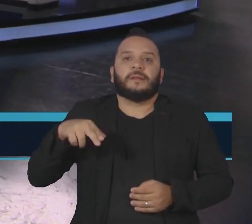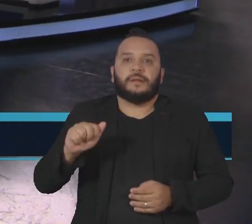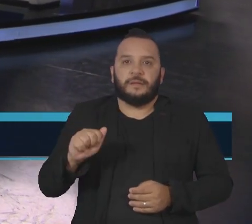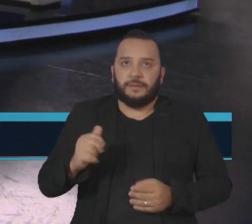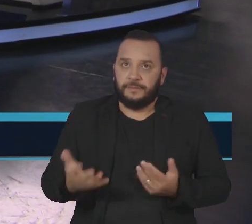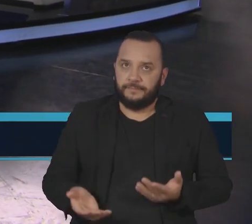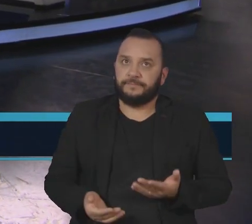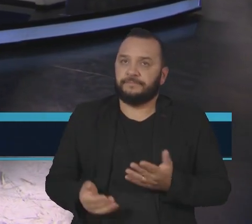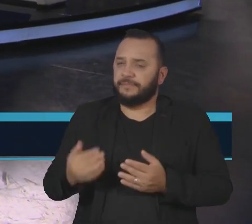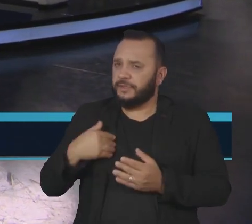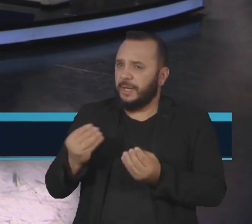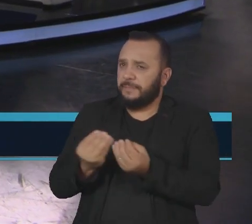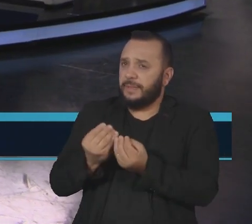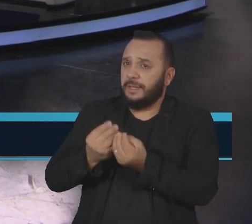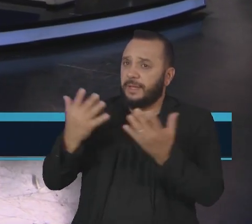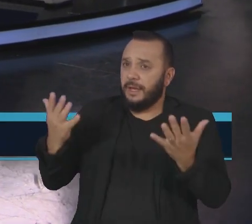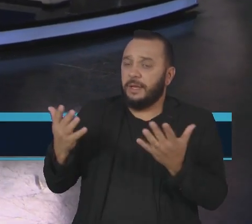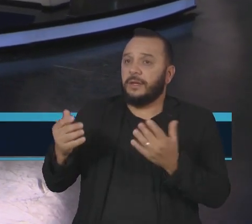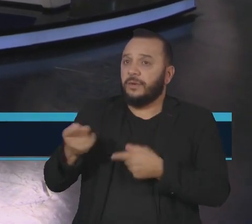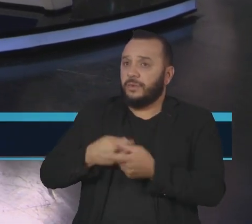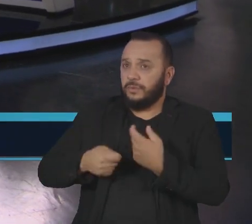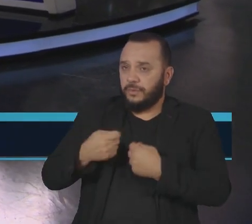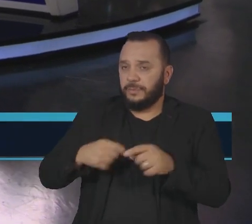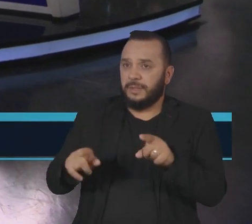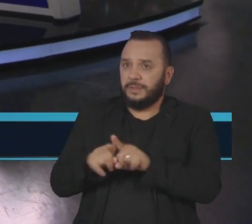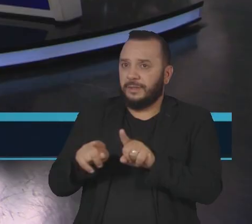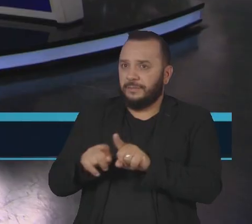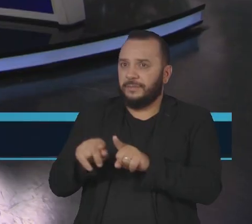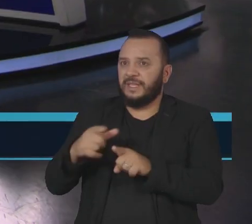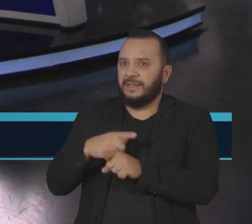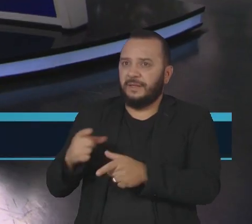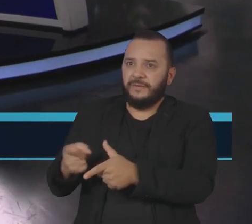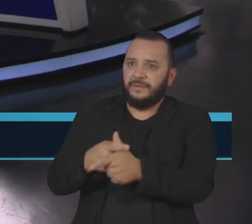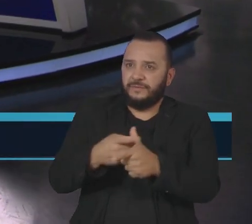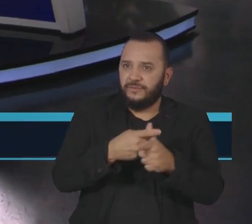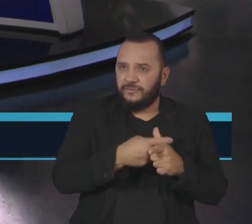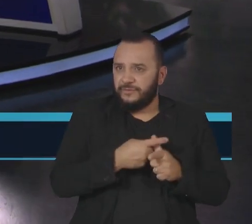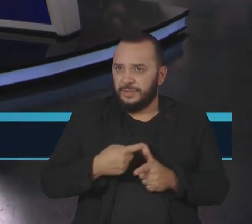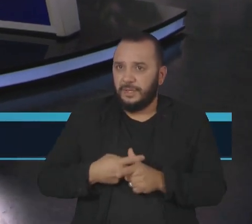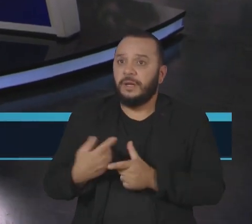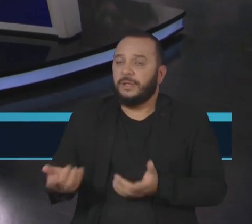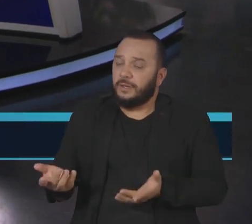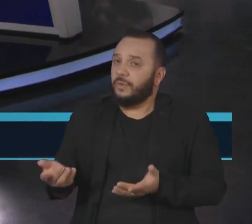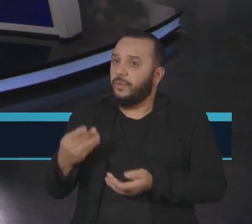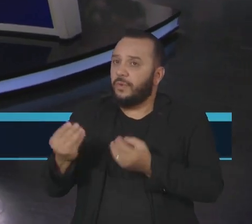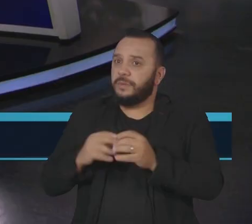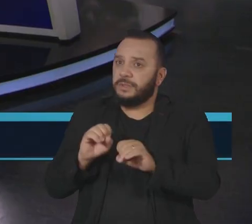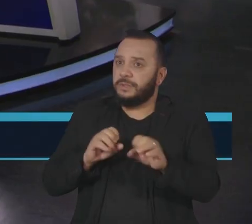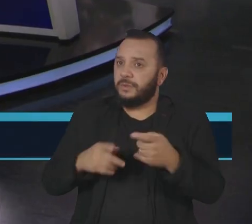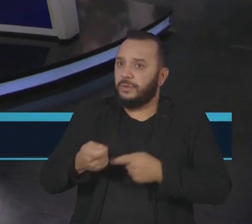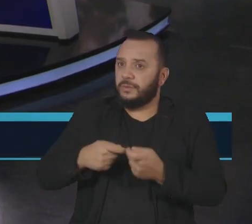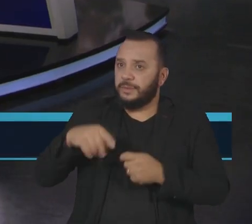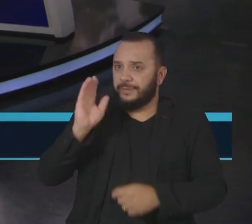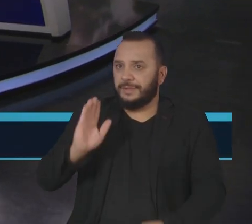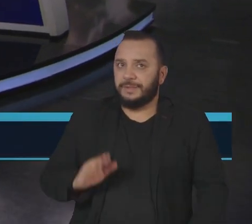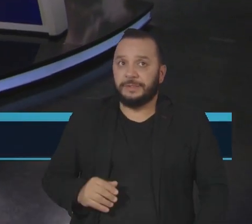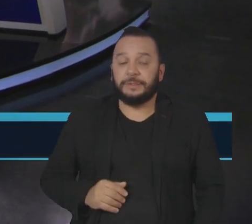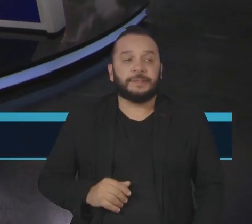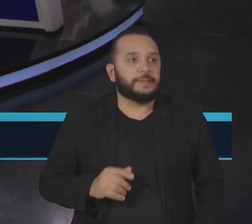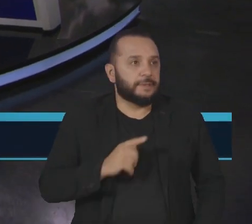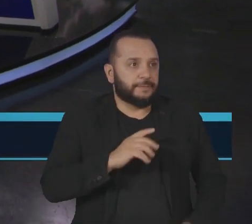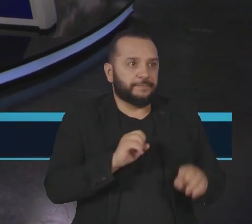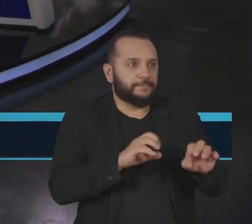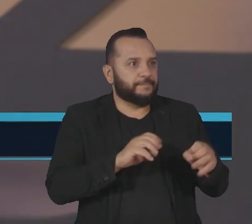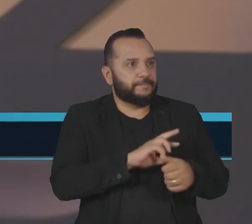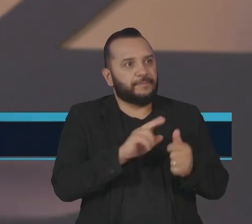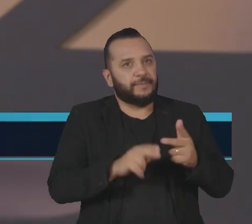do milagre econômico ao endividamento. Que lições que ele deixou para a economia brasileira? Putz, muitas, né? Mas São assim, muitas. acho que ele é um